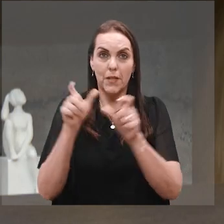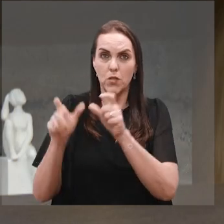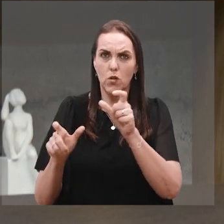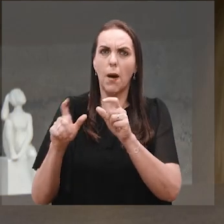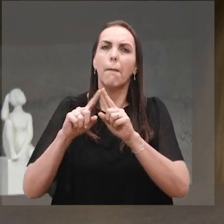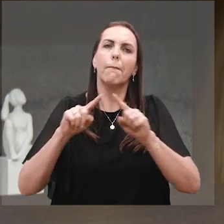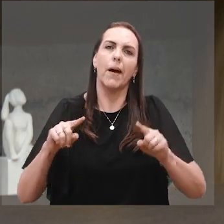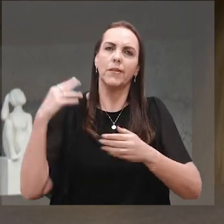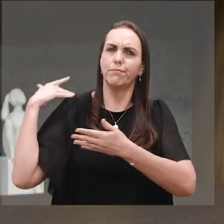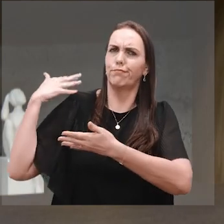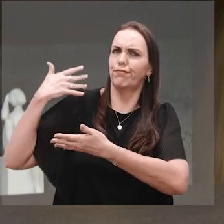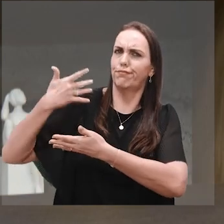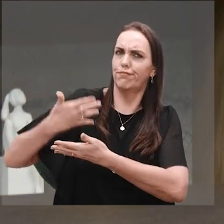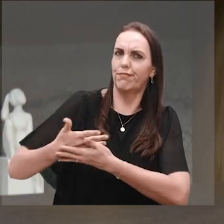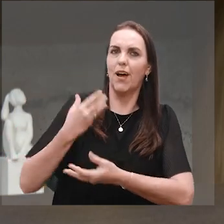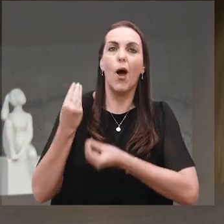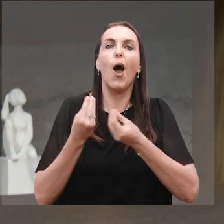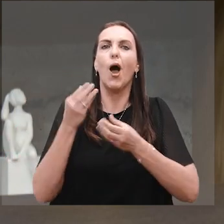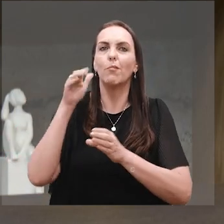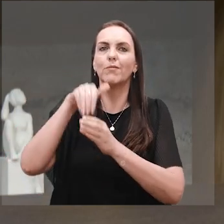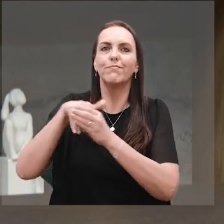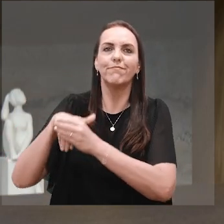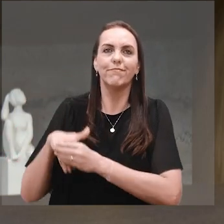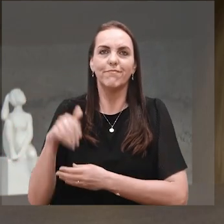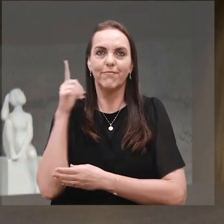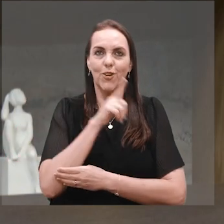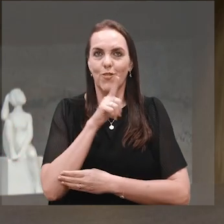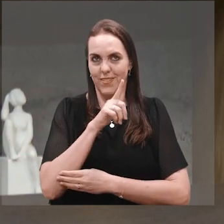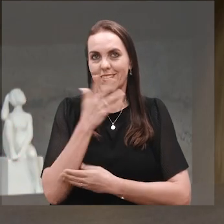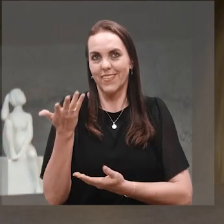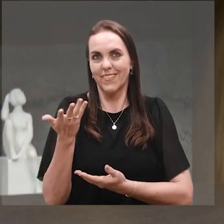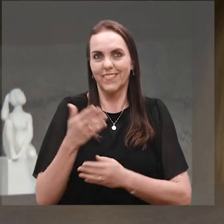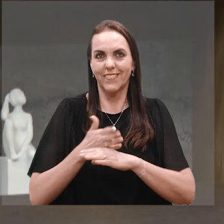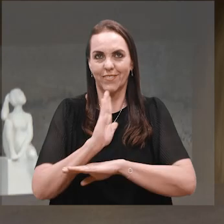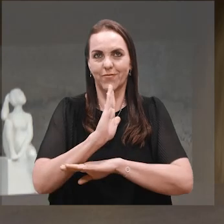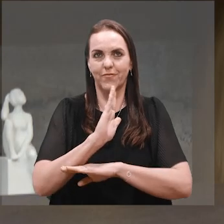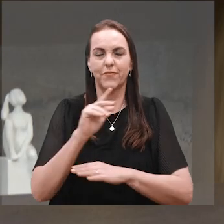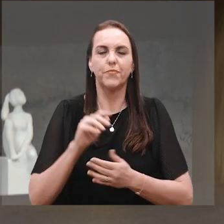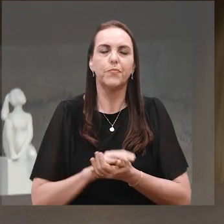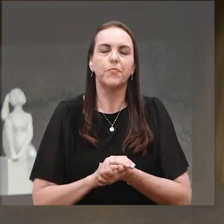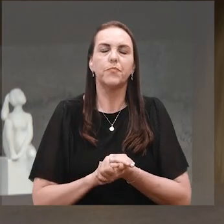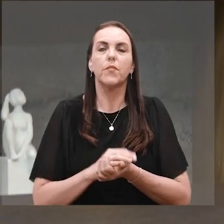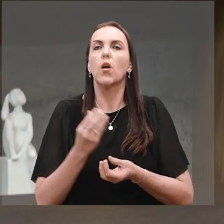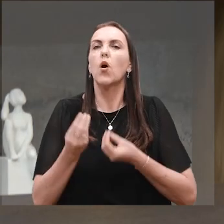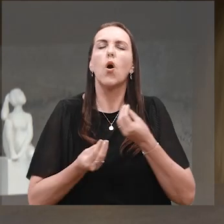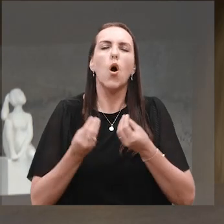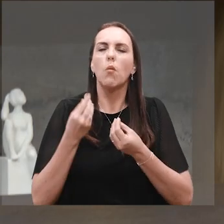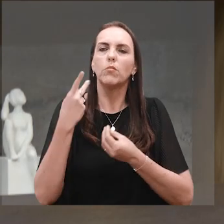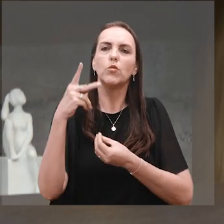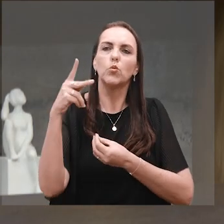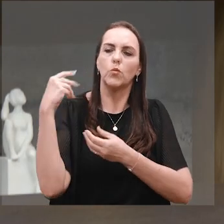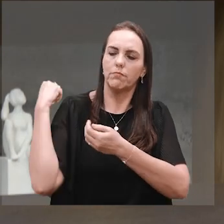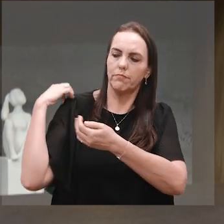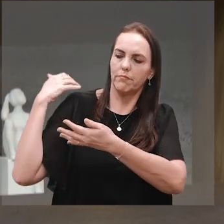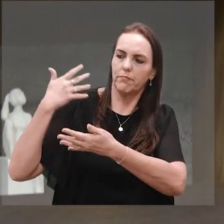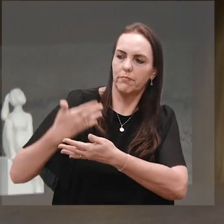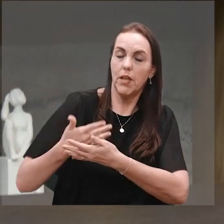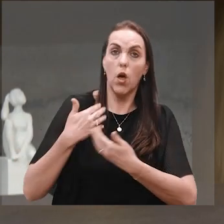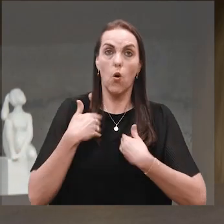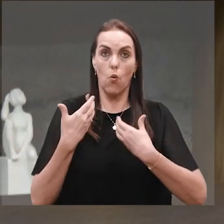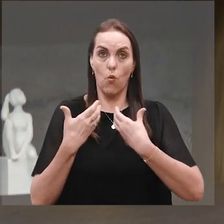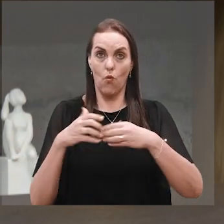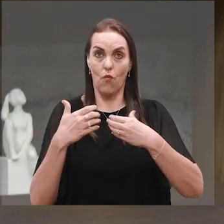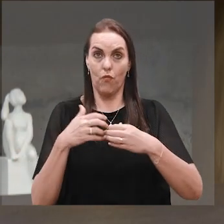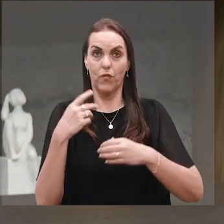não teria obtido os votos necessários para ser parlamentar da Câmara. Como que foi toda essa trajetória? Eu tenho convivência